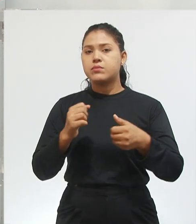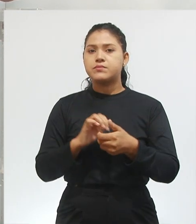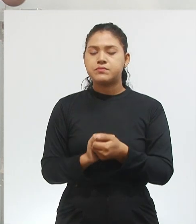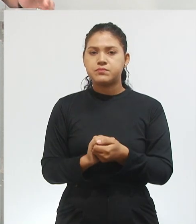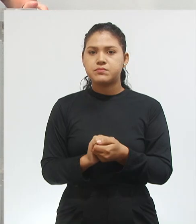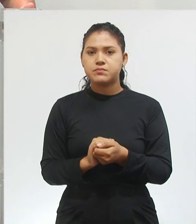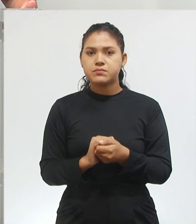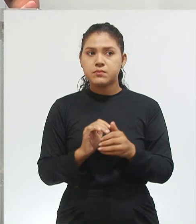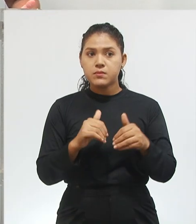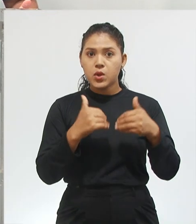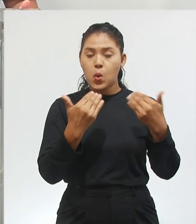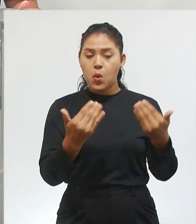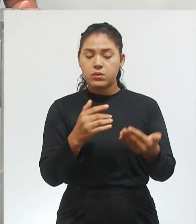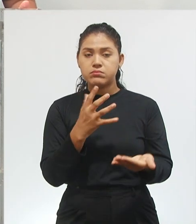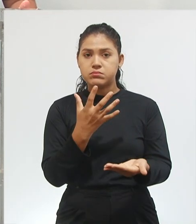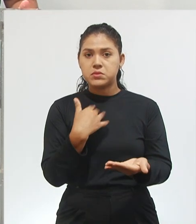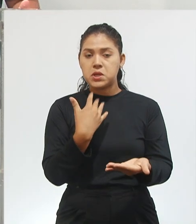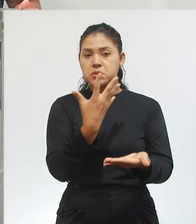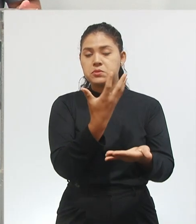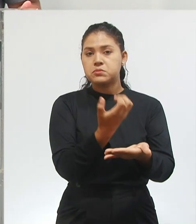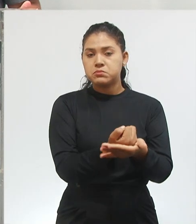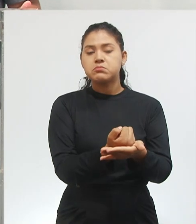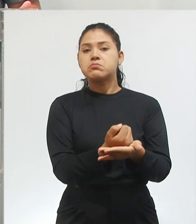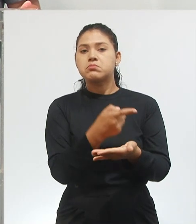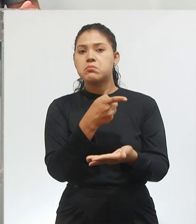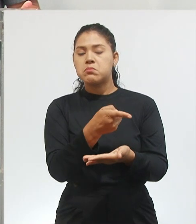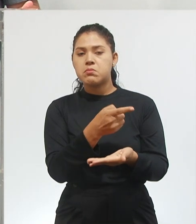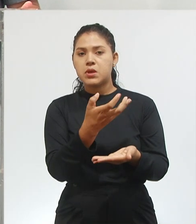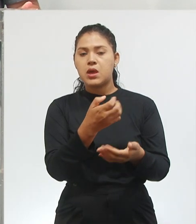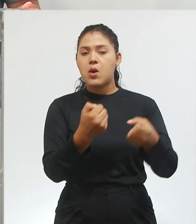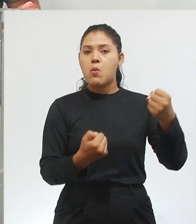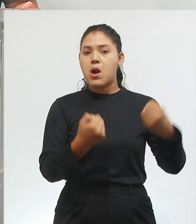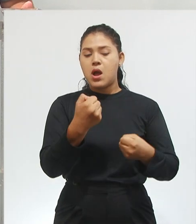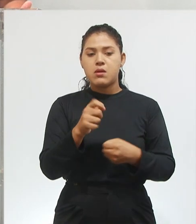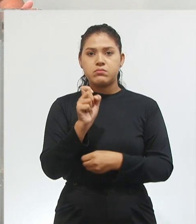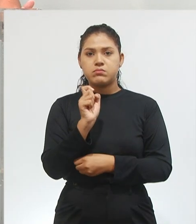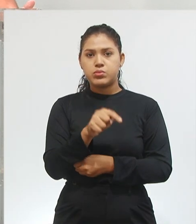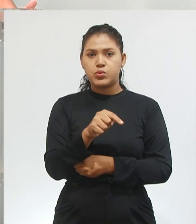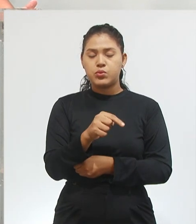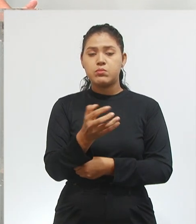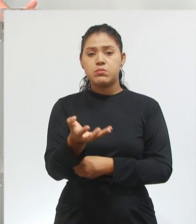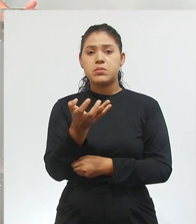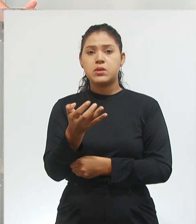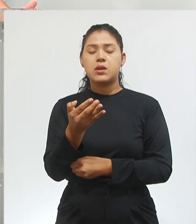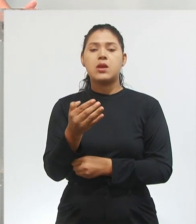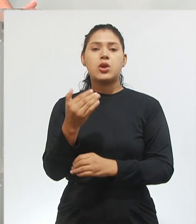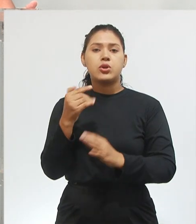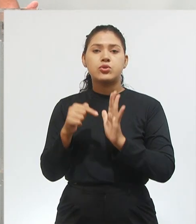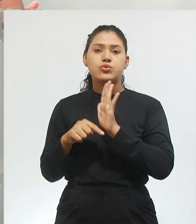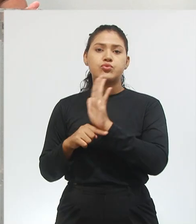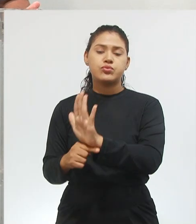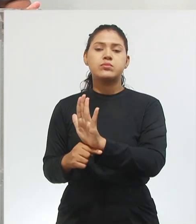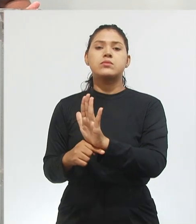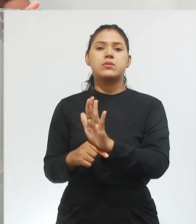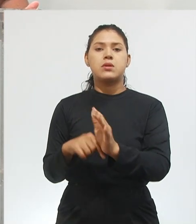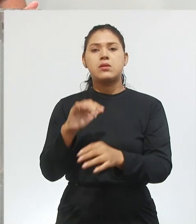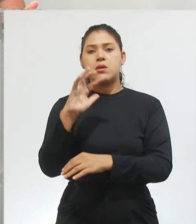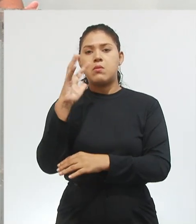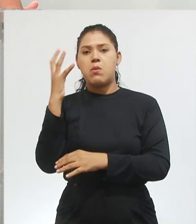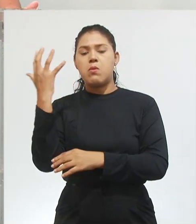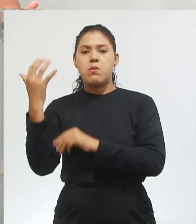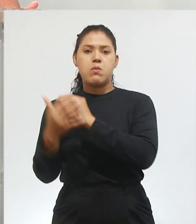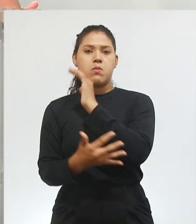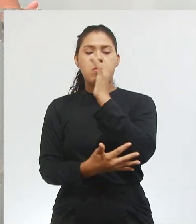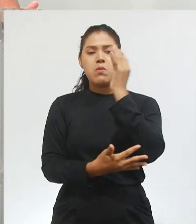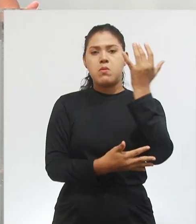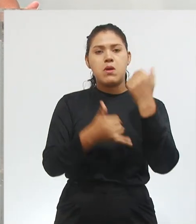finalizar ali o aluguel do seu carro tem sempre uma opção lá onde você marca para você colaborar com a natureza colaborar com a a